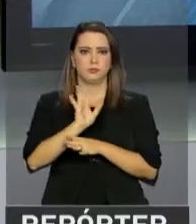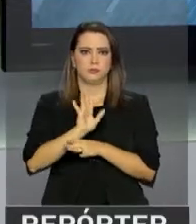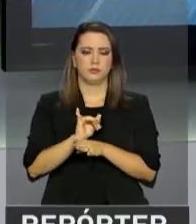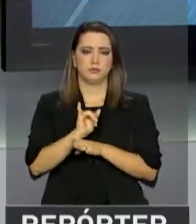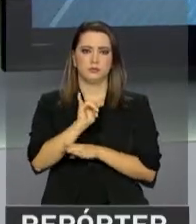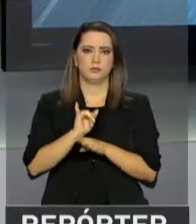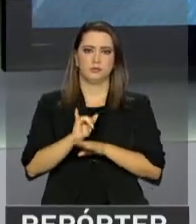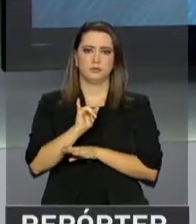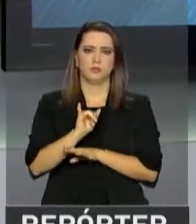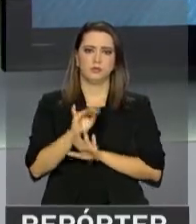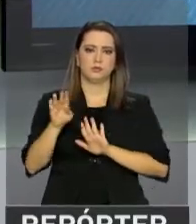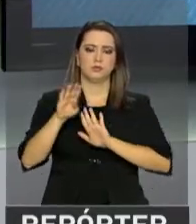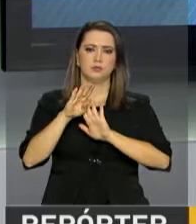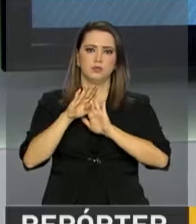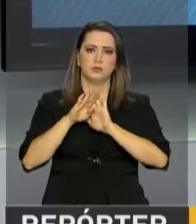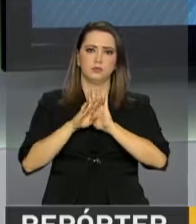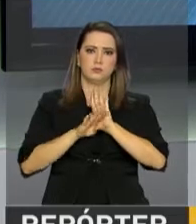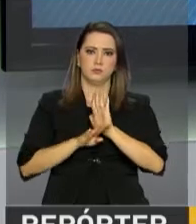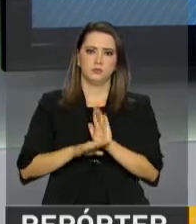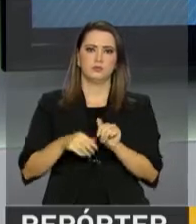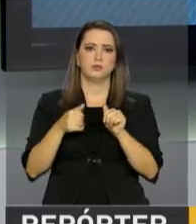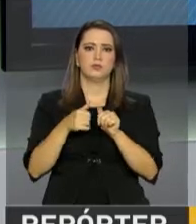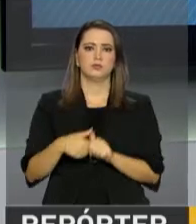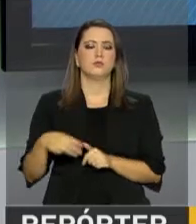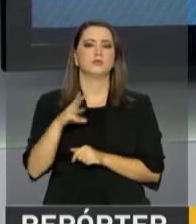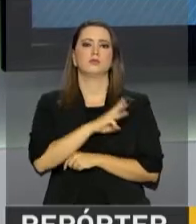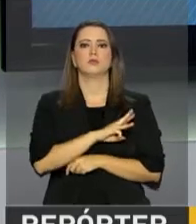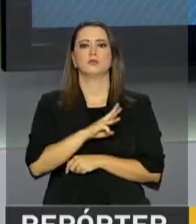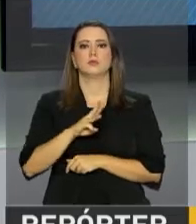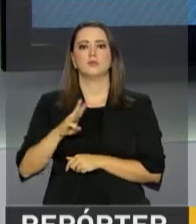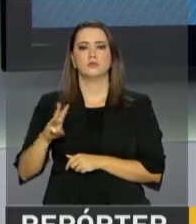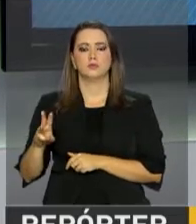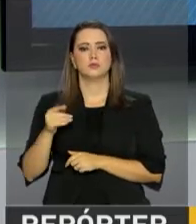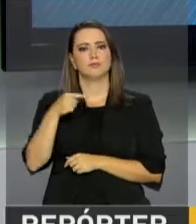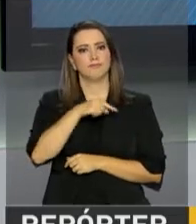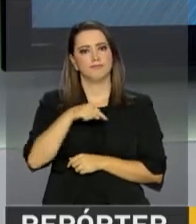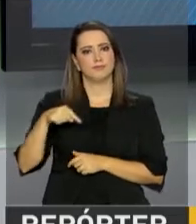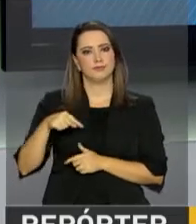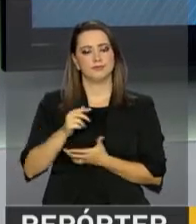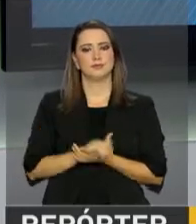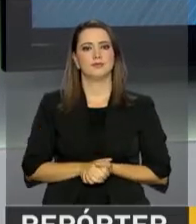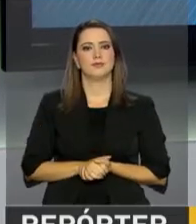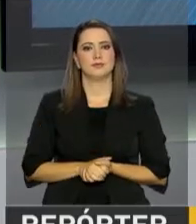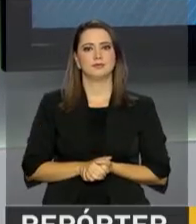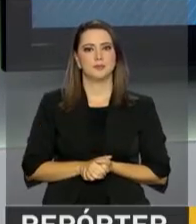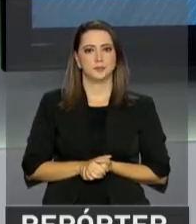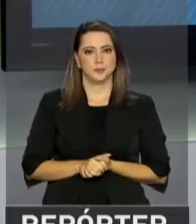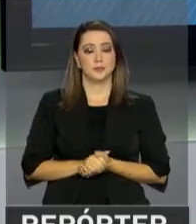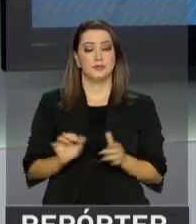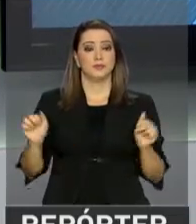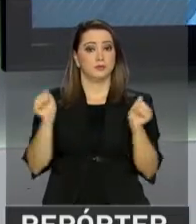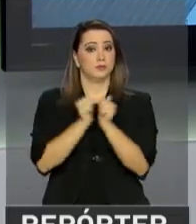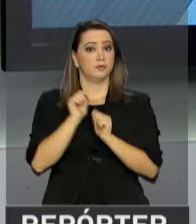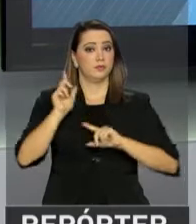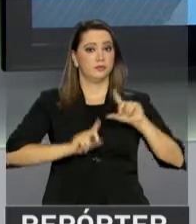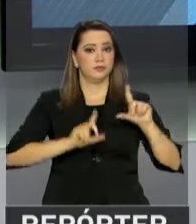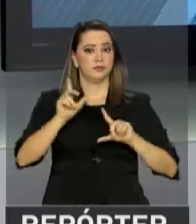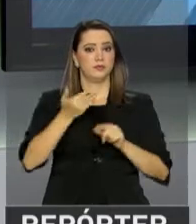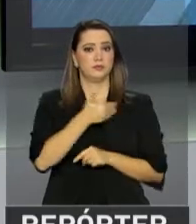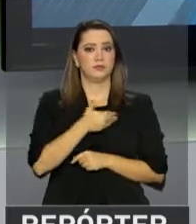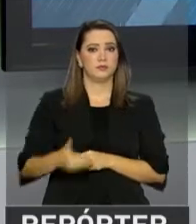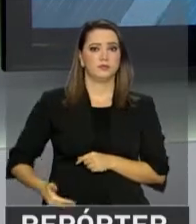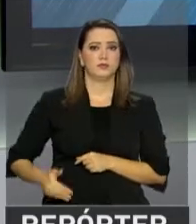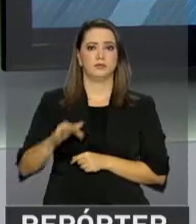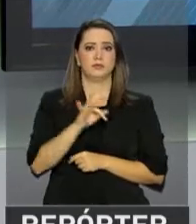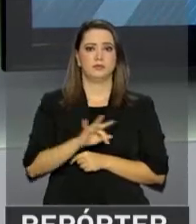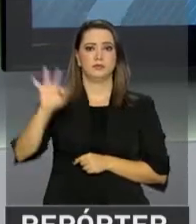rever as reportagens no youtube e toda a nossa programação também está na página da nbr na internet continue com a gente aqui na